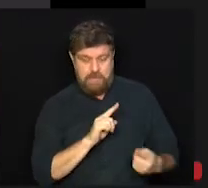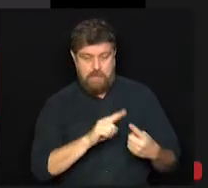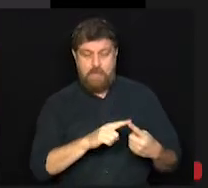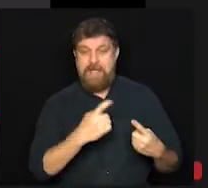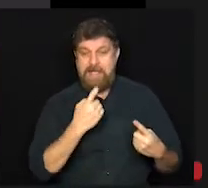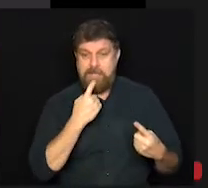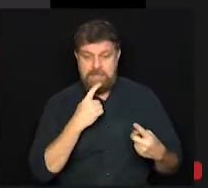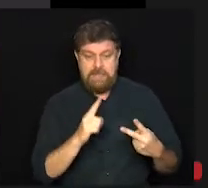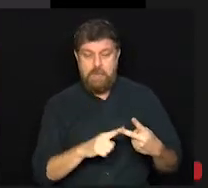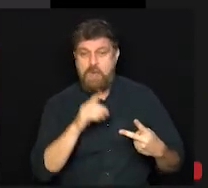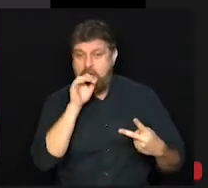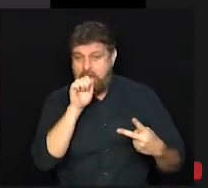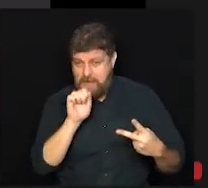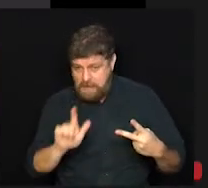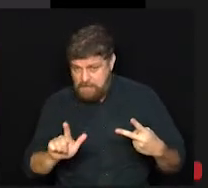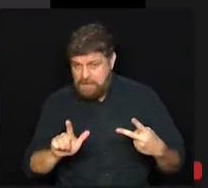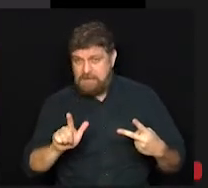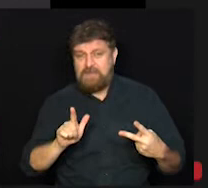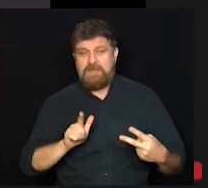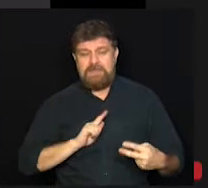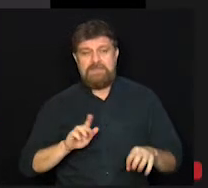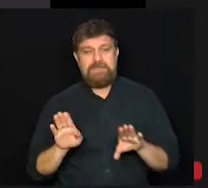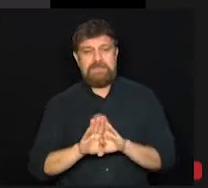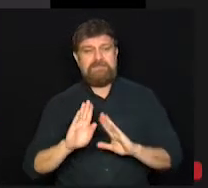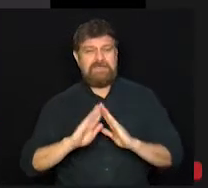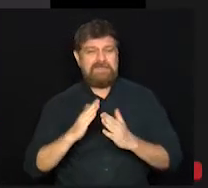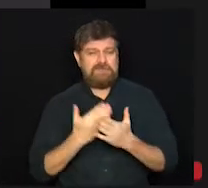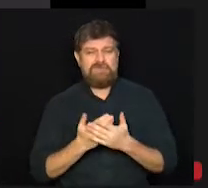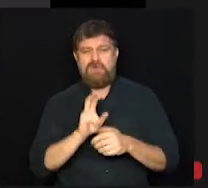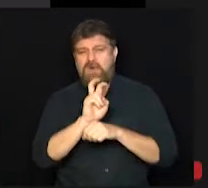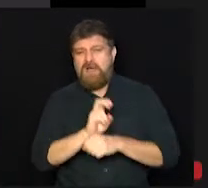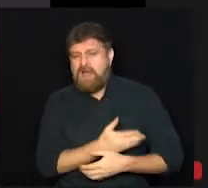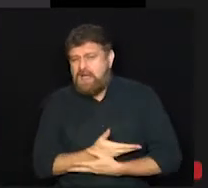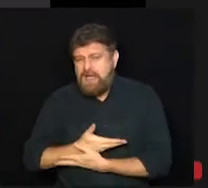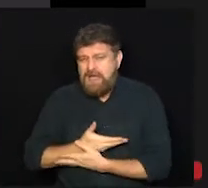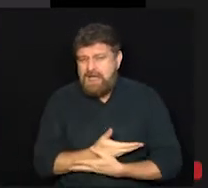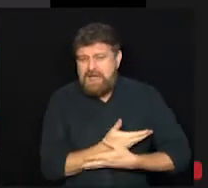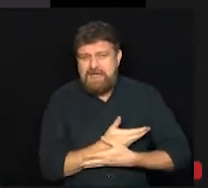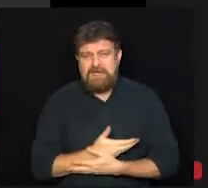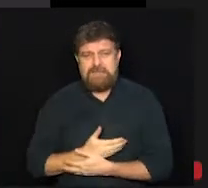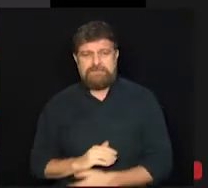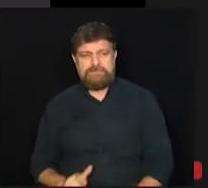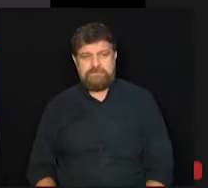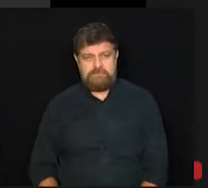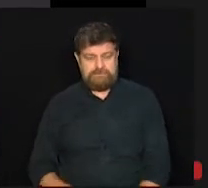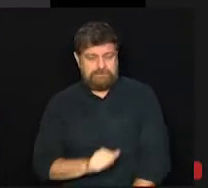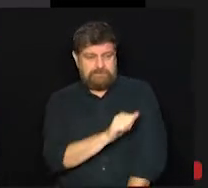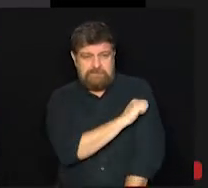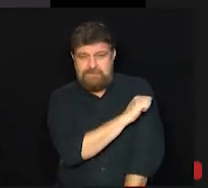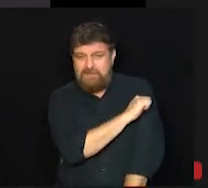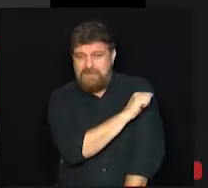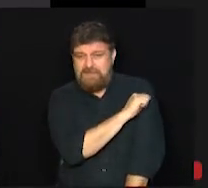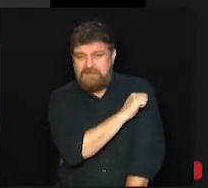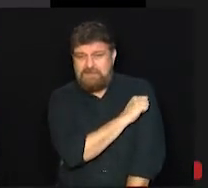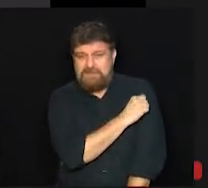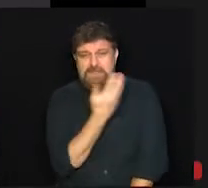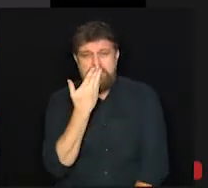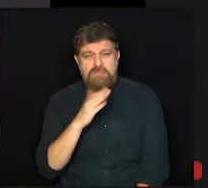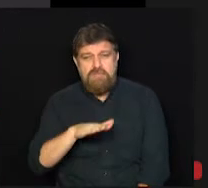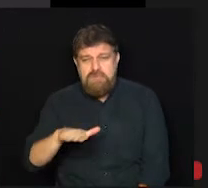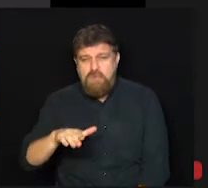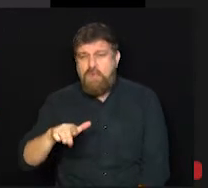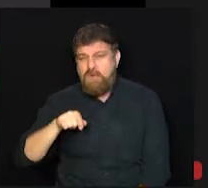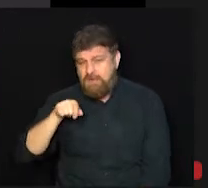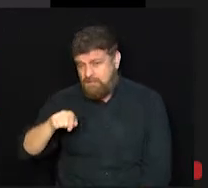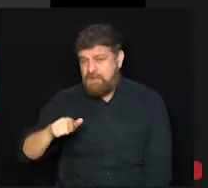além de termos, na verdade, escola, creche. A Unicamp, na verdade, ela tem estudante desde pré-escola, porque